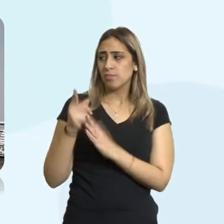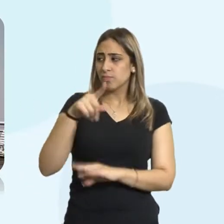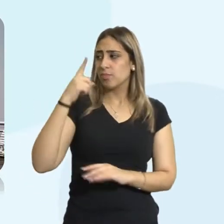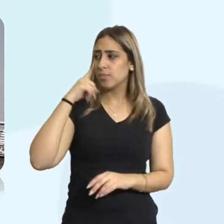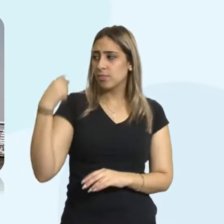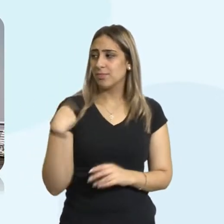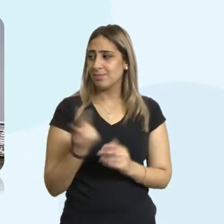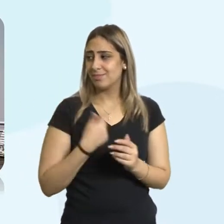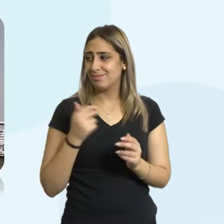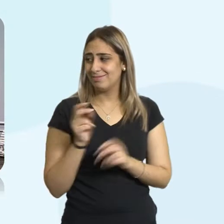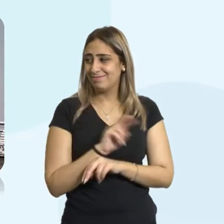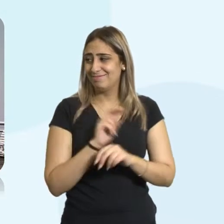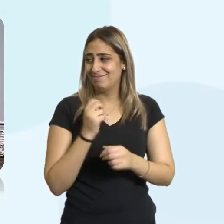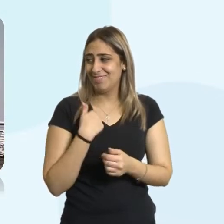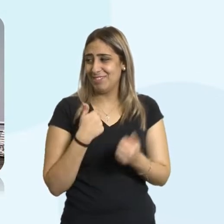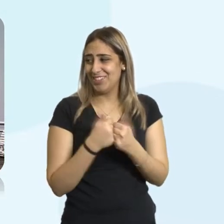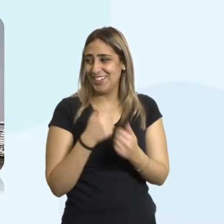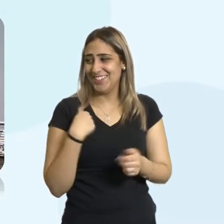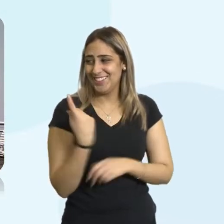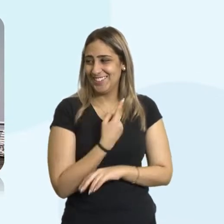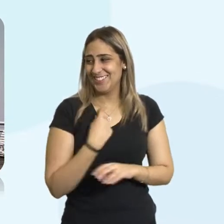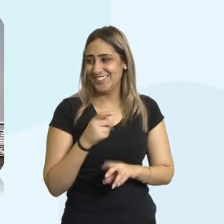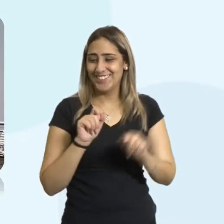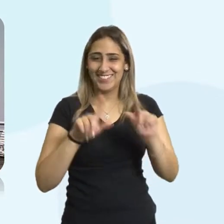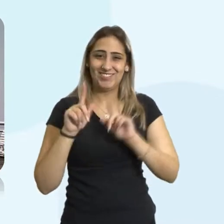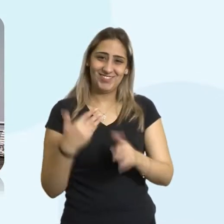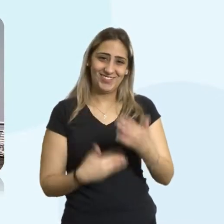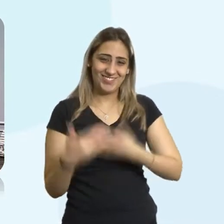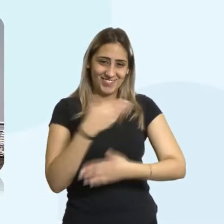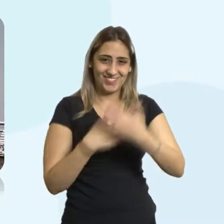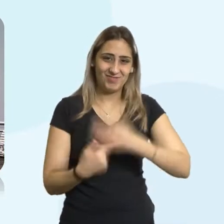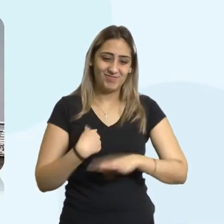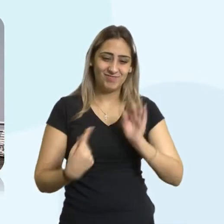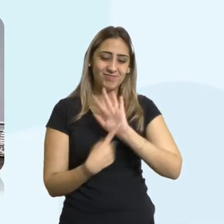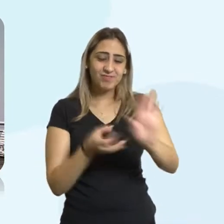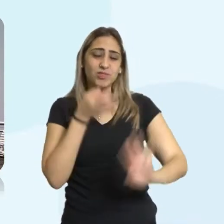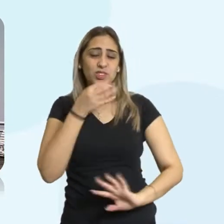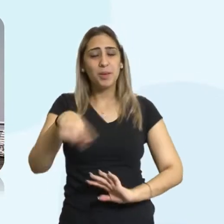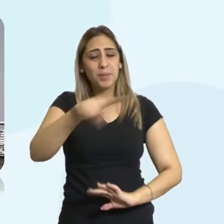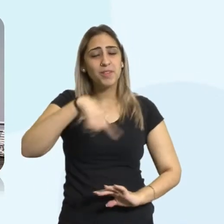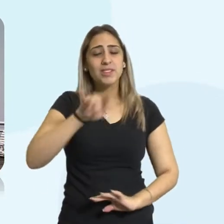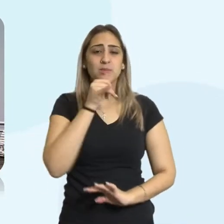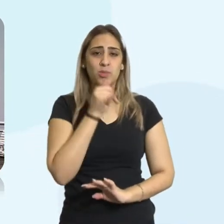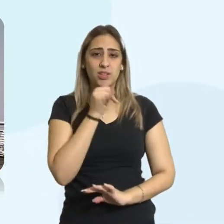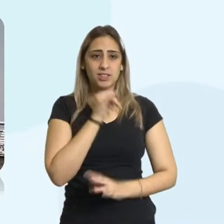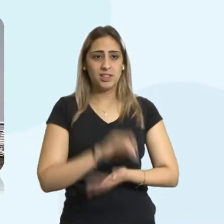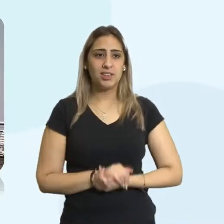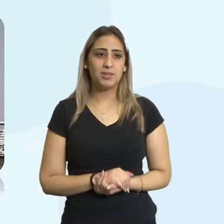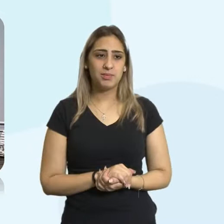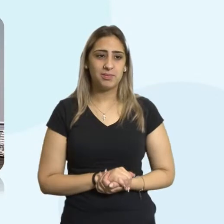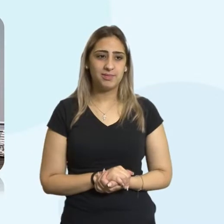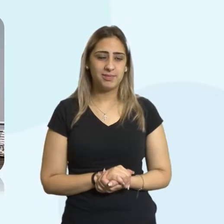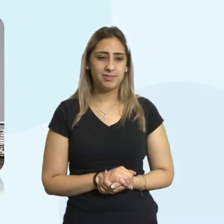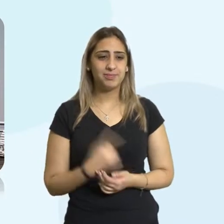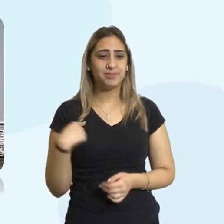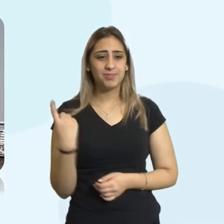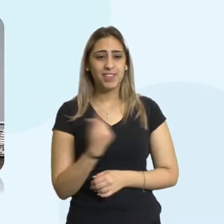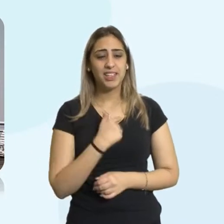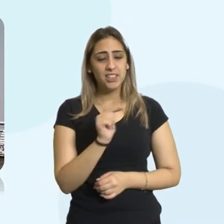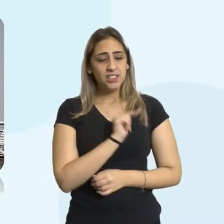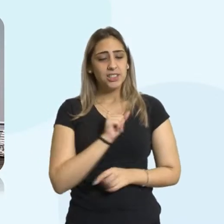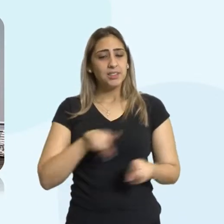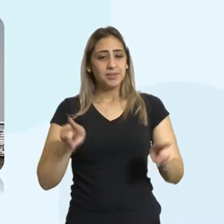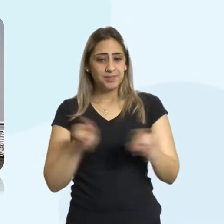dessa Associação de educação física consciências humanas tá bom que a gente sugere para vocês por exemplo e a gente tem